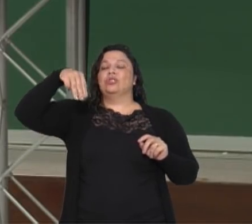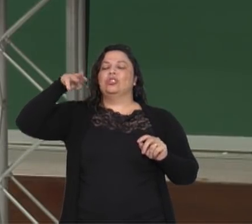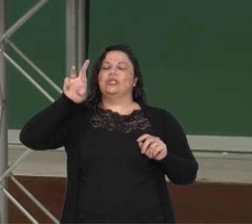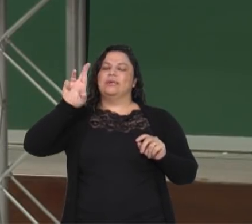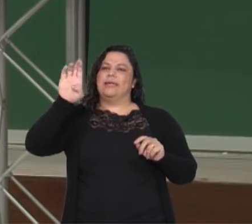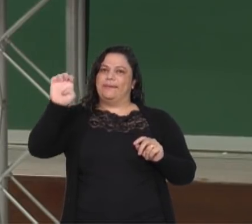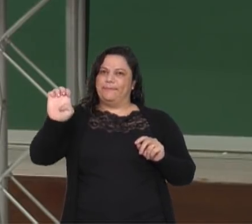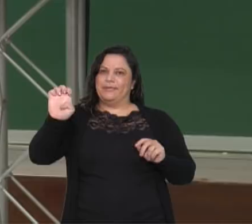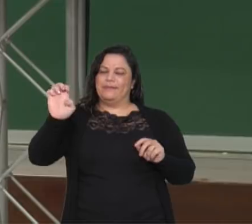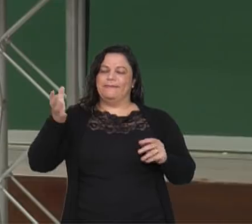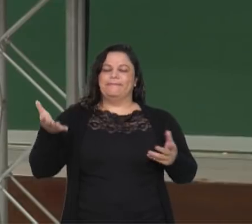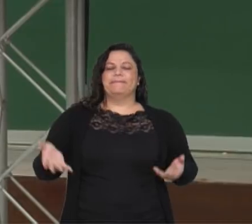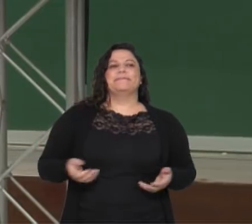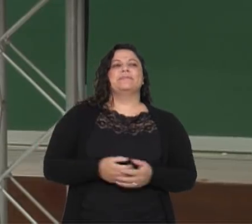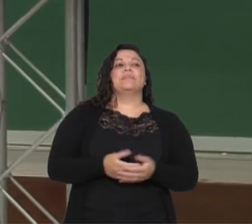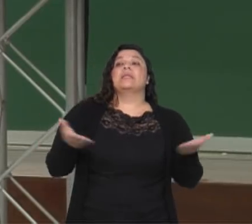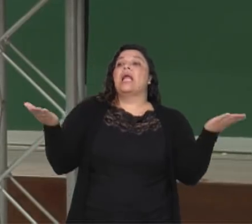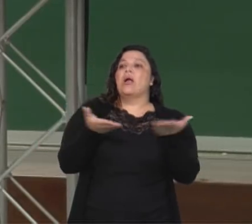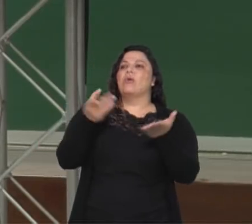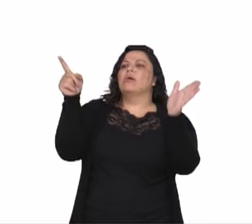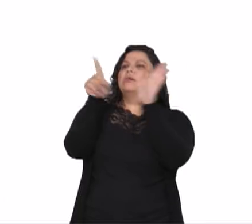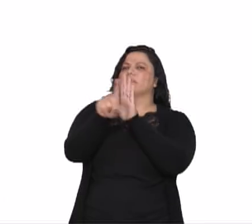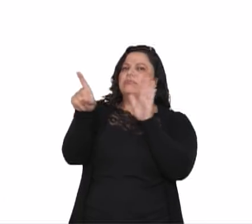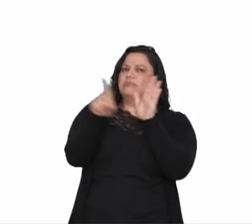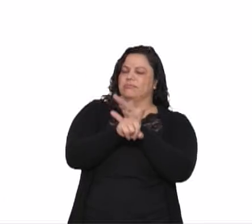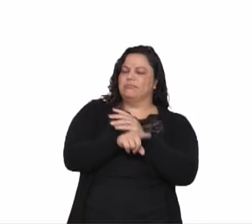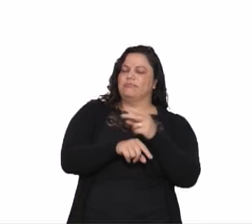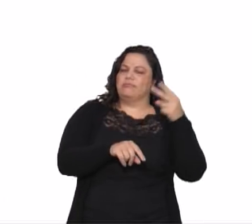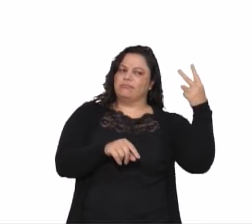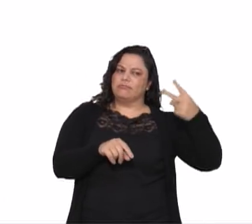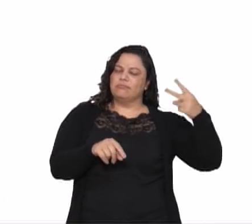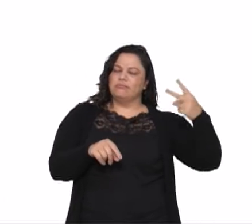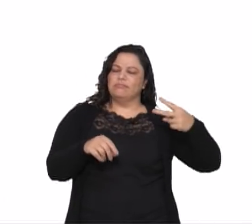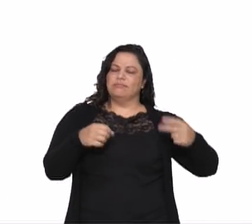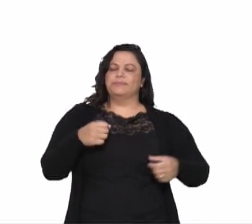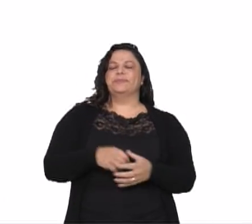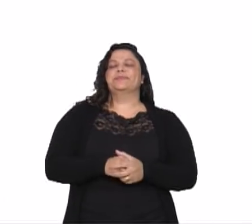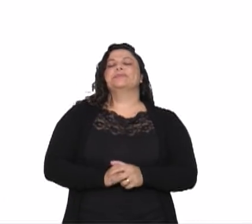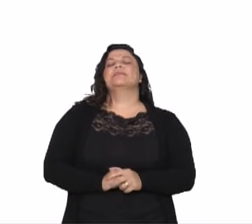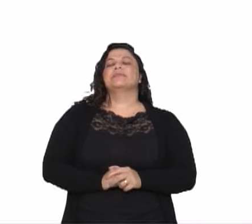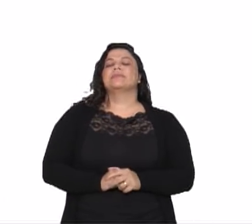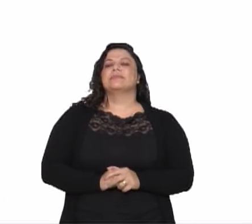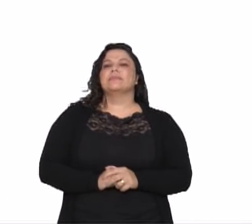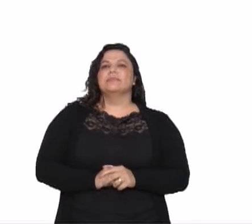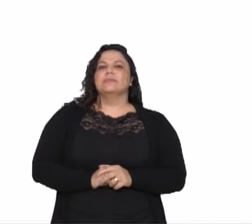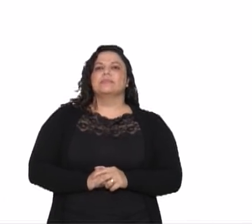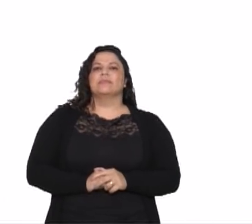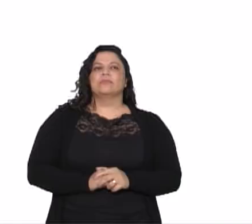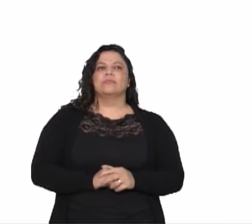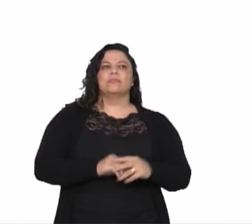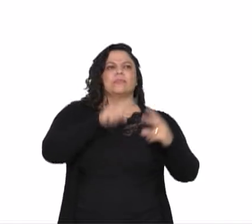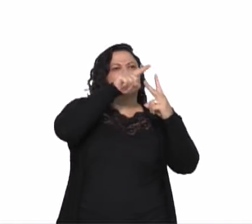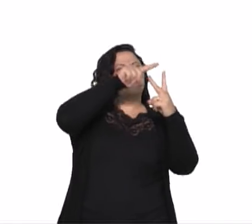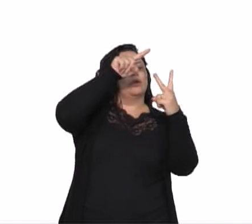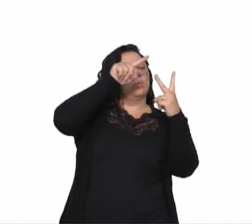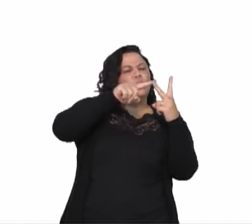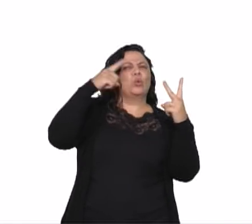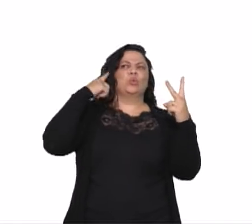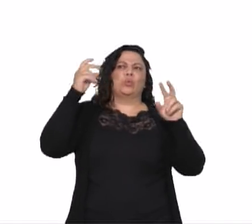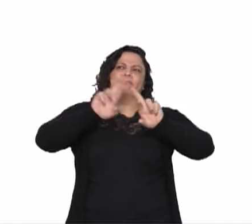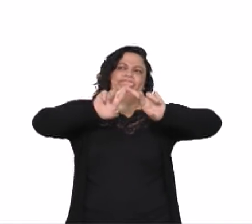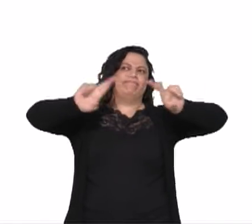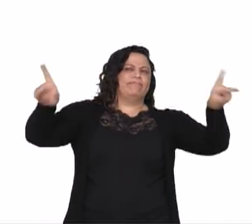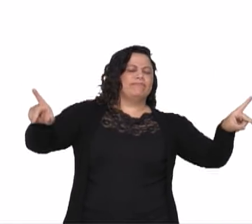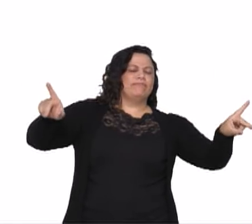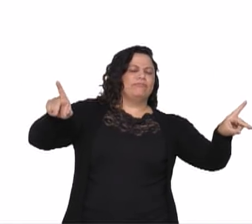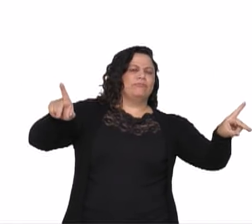número 2 dos nossos testes. 2 sons diferentes entre si possuem a mesma altura,